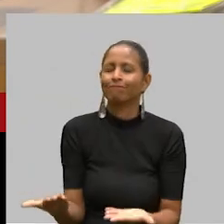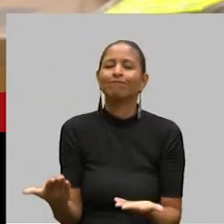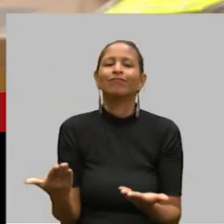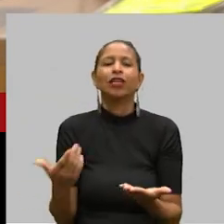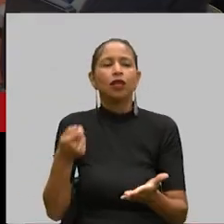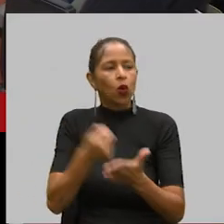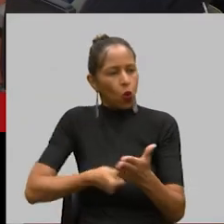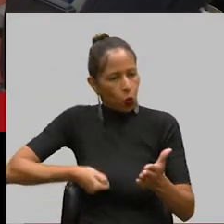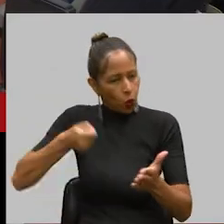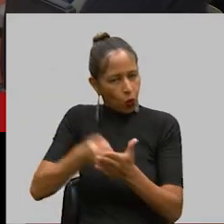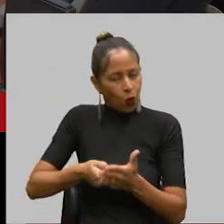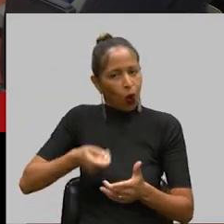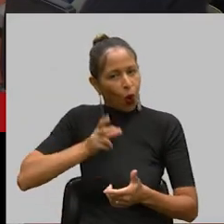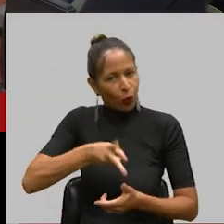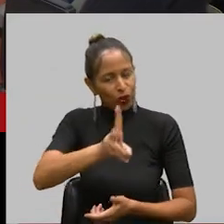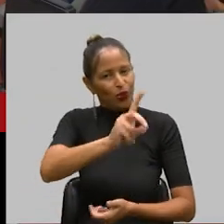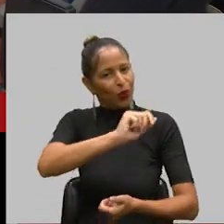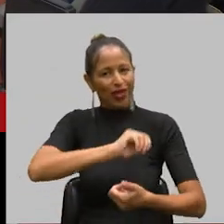luta